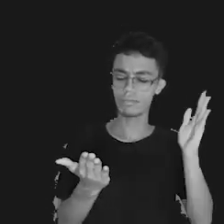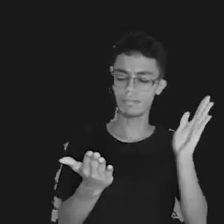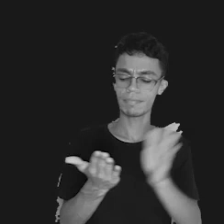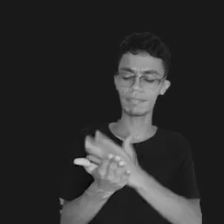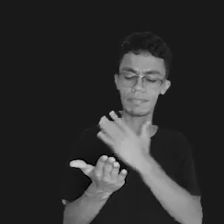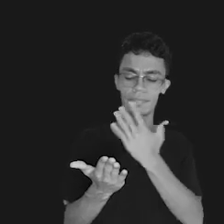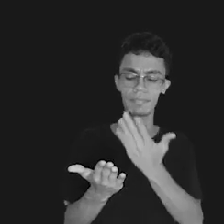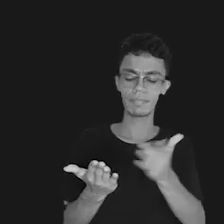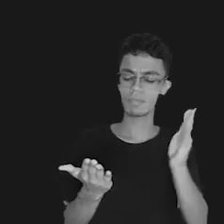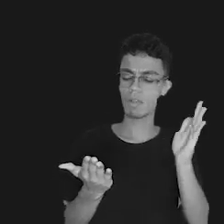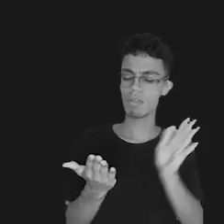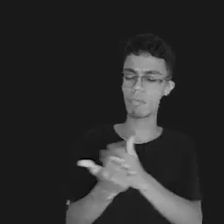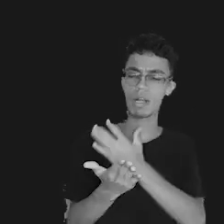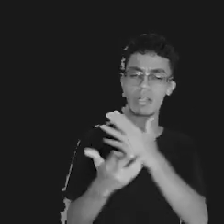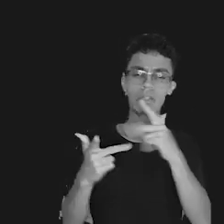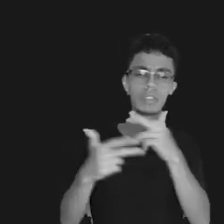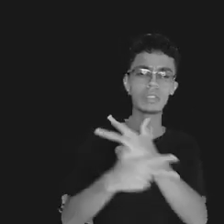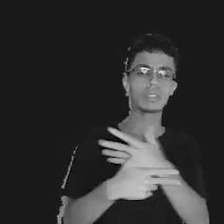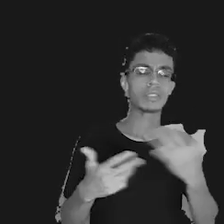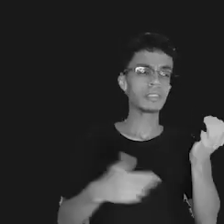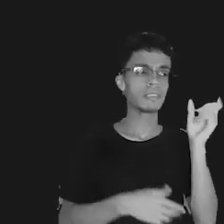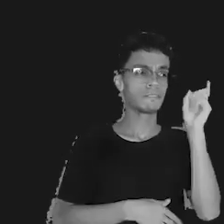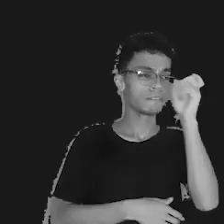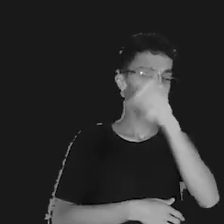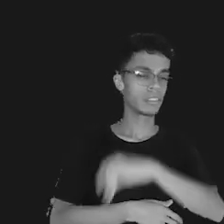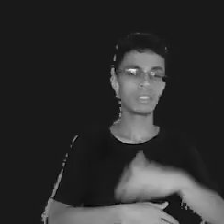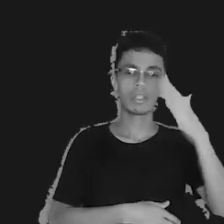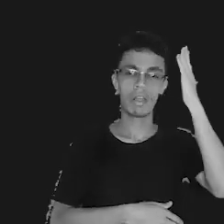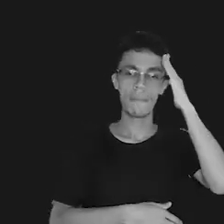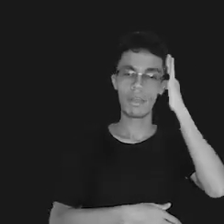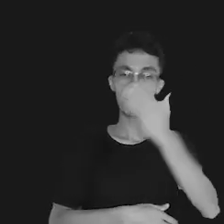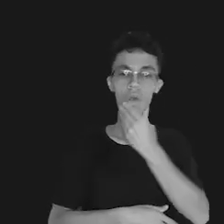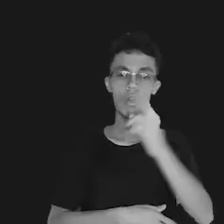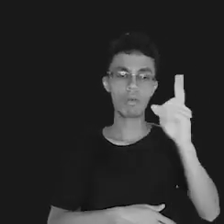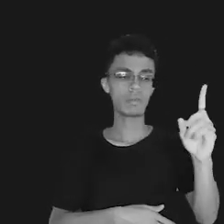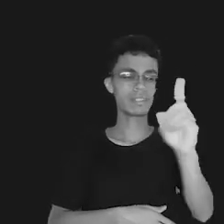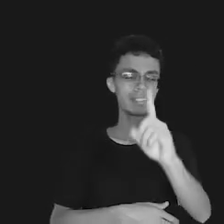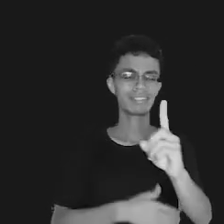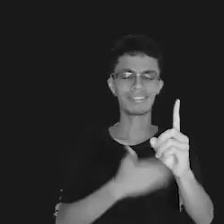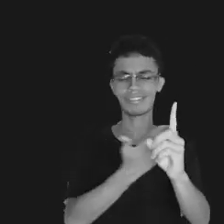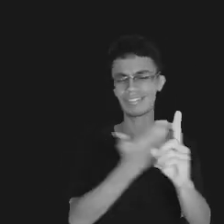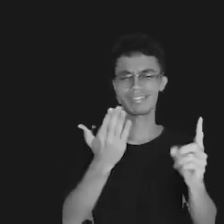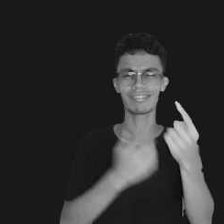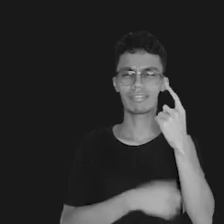Pedem-nos o impossível, saber de um homem que bem poucos veem.